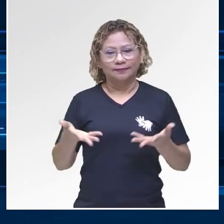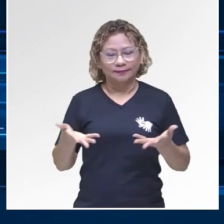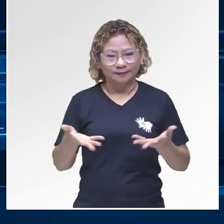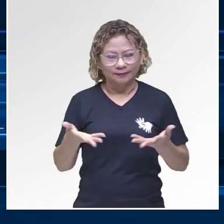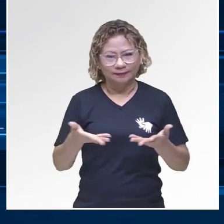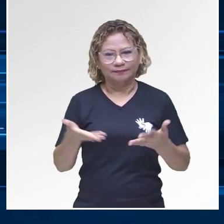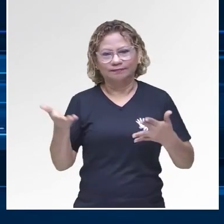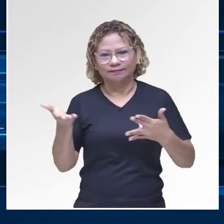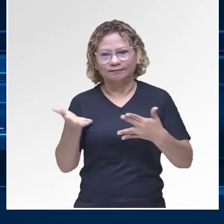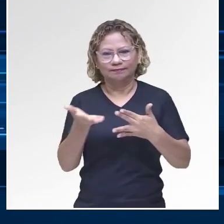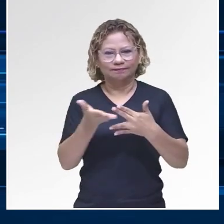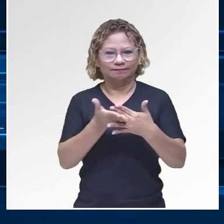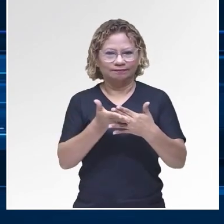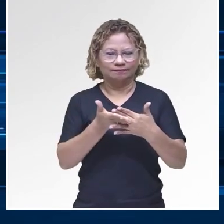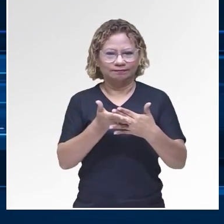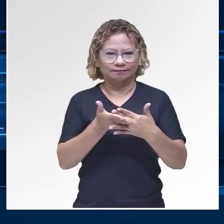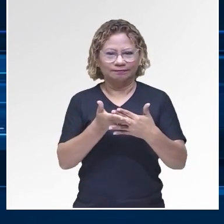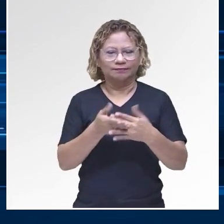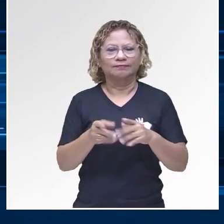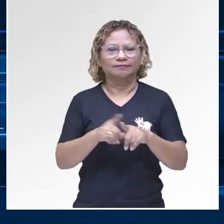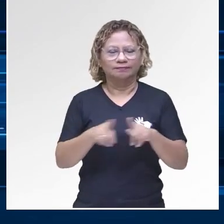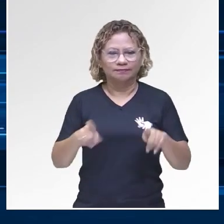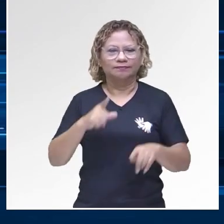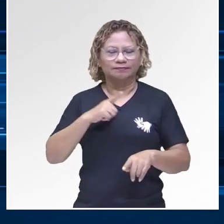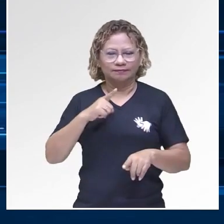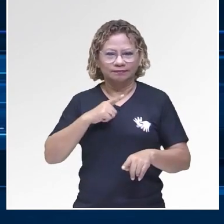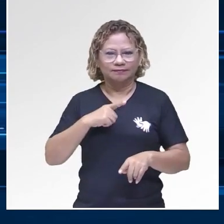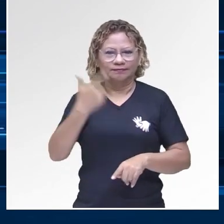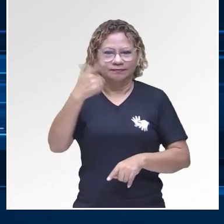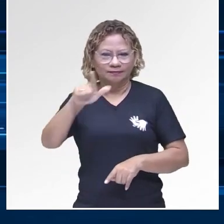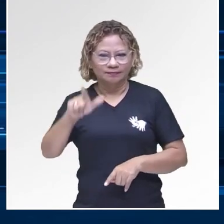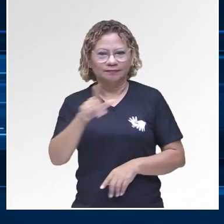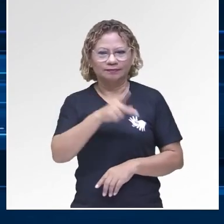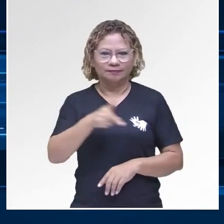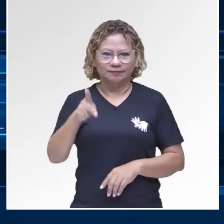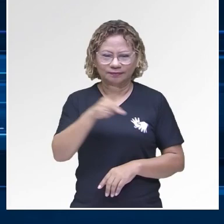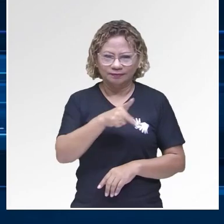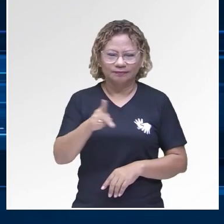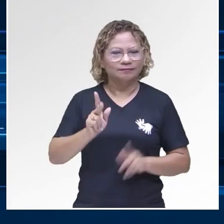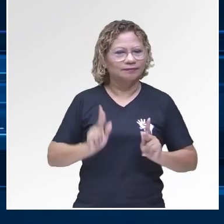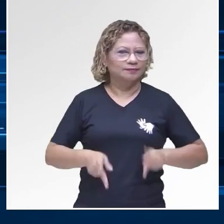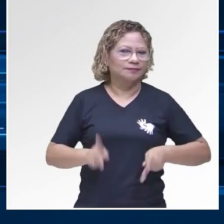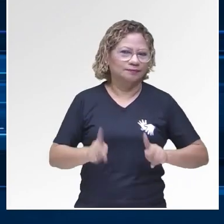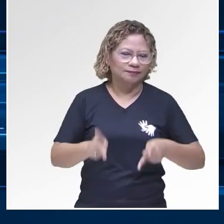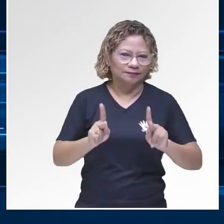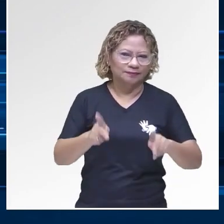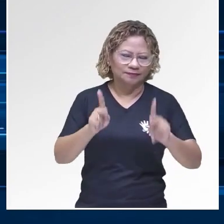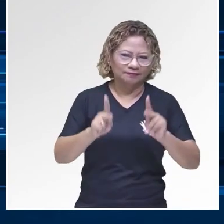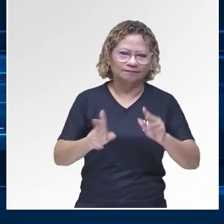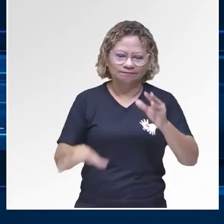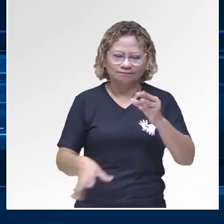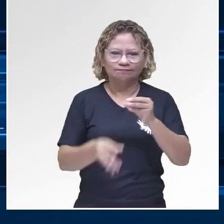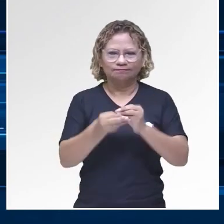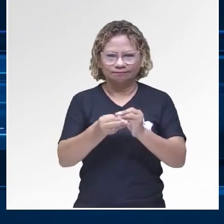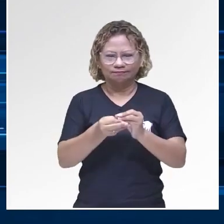intervalo, né? Na sequência, aí, o professor Leandro Anjos vai dar continuidade ao assunto de